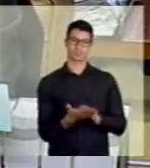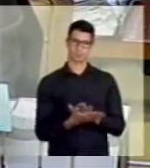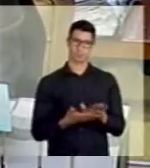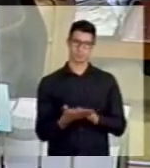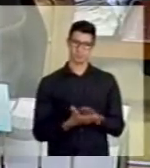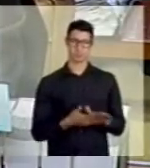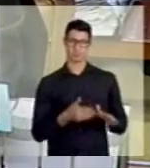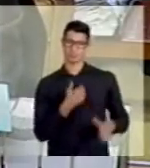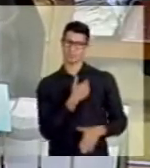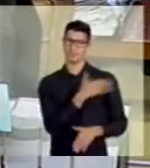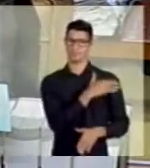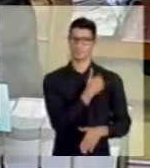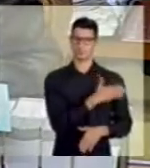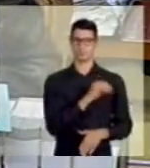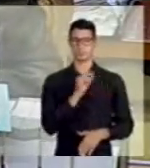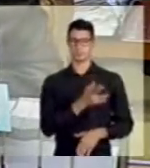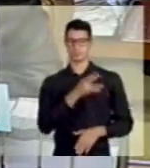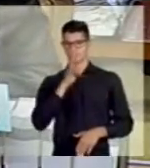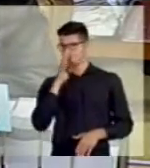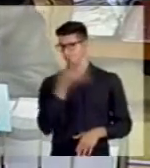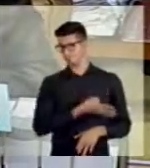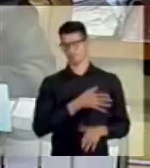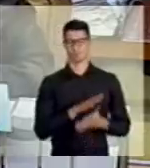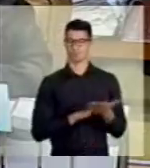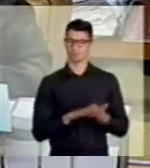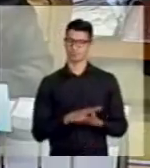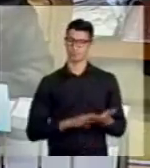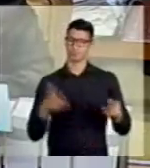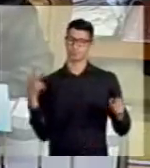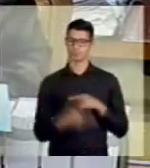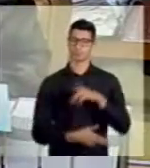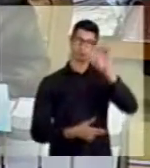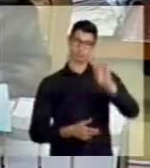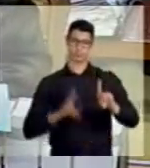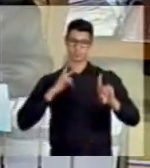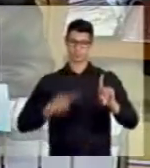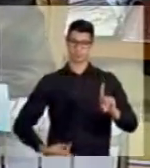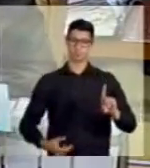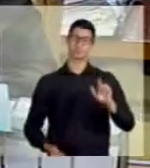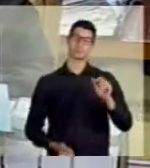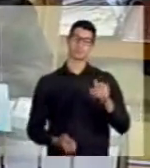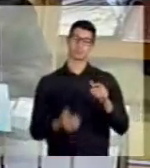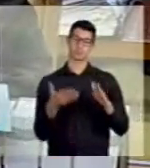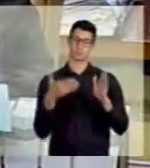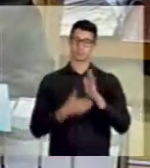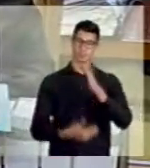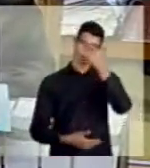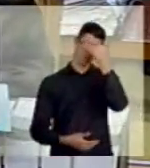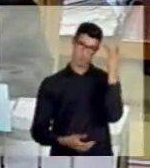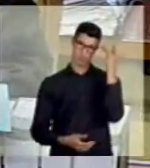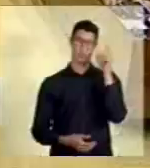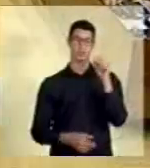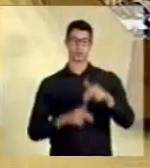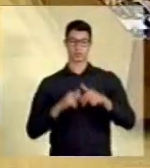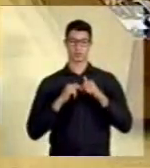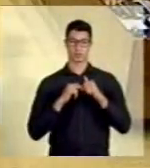de intolerância ou de abuso. Violações de direitos humanos que atingem pessoas